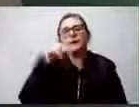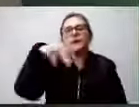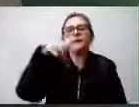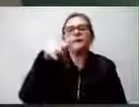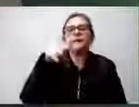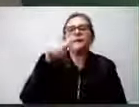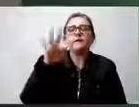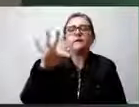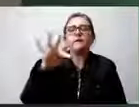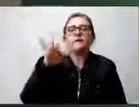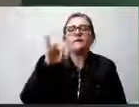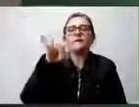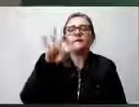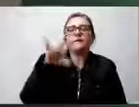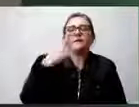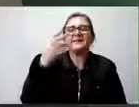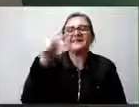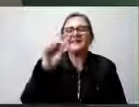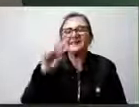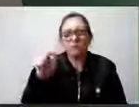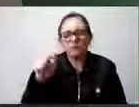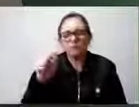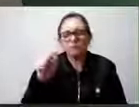tratamento pré-fisioterapêutico?